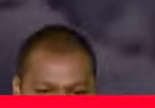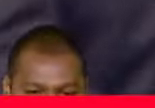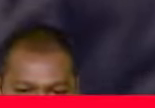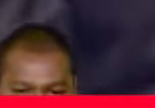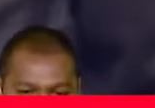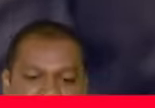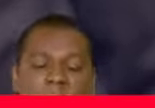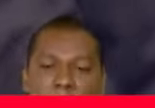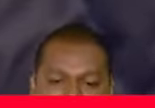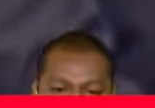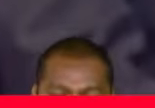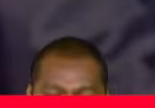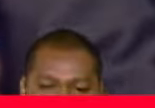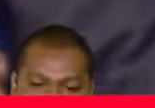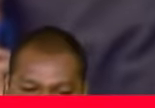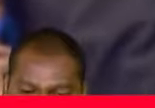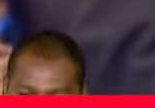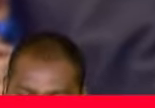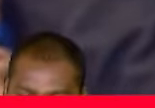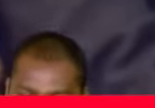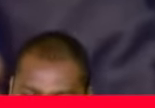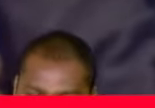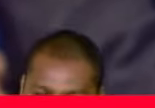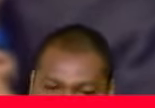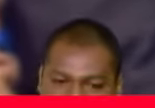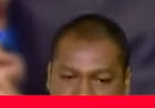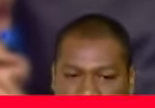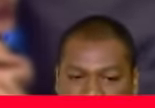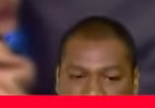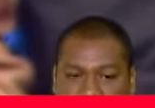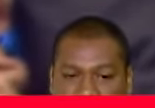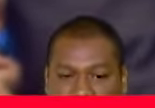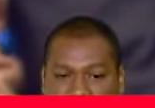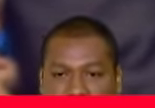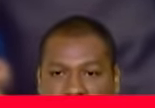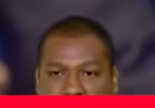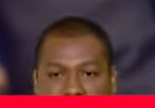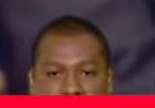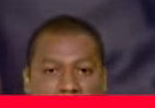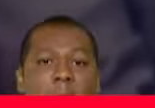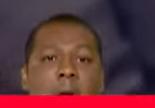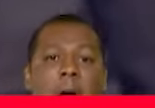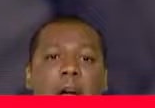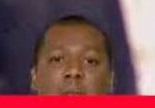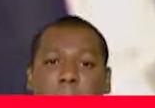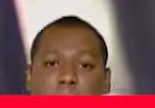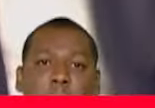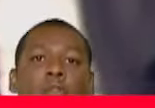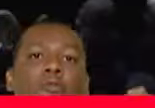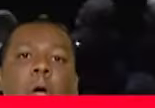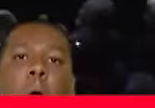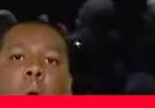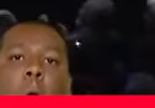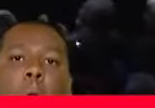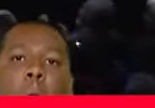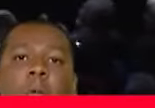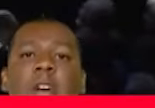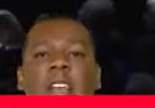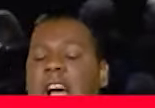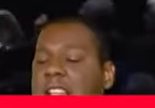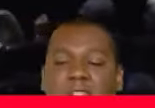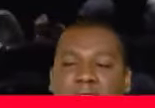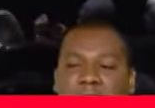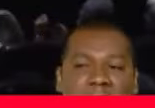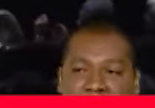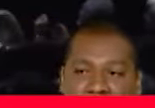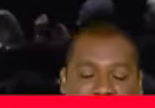de fake news para não ter que ser justificado por cobrança de nenhuma obra. Como ele não quer